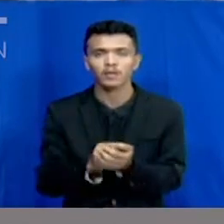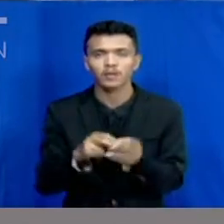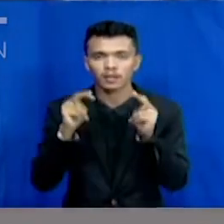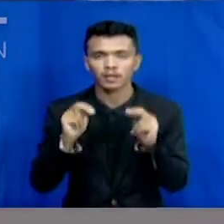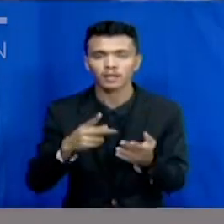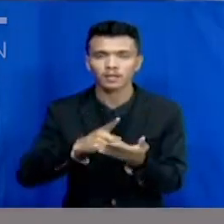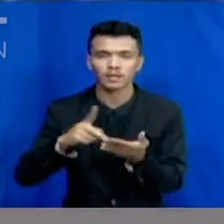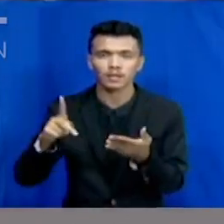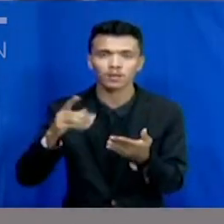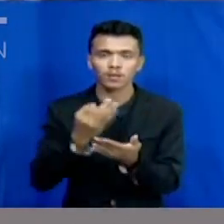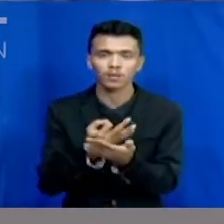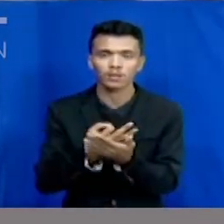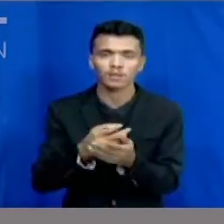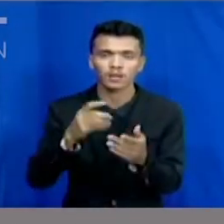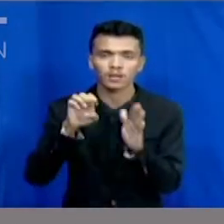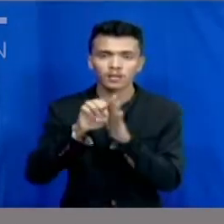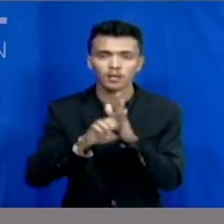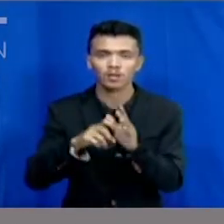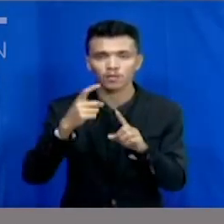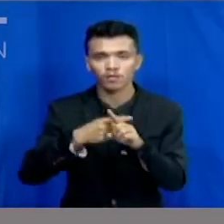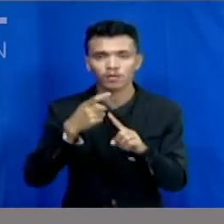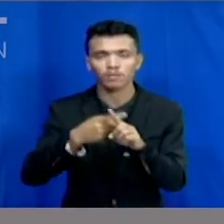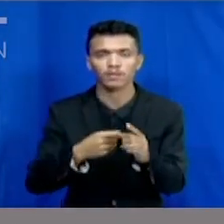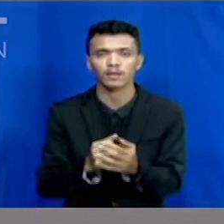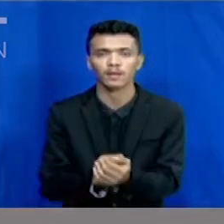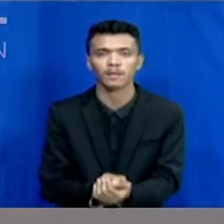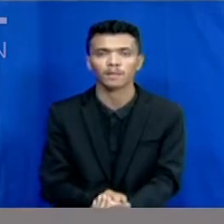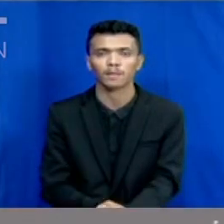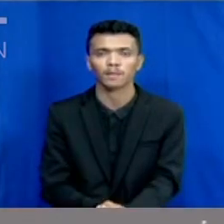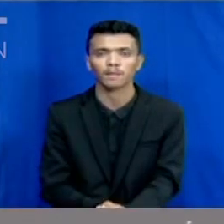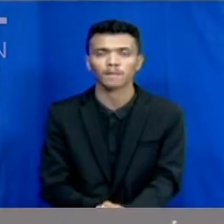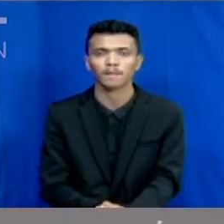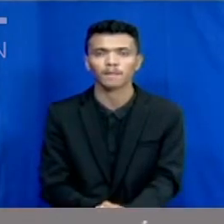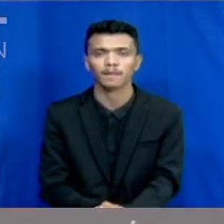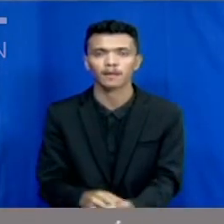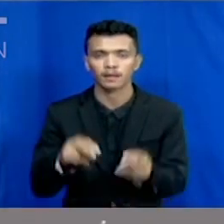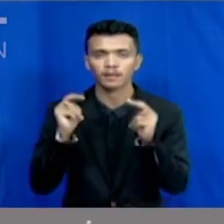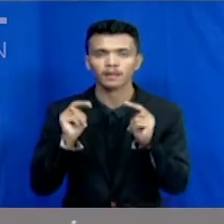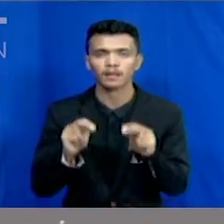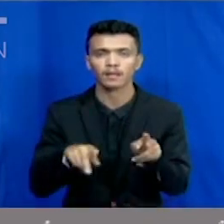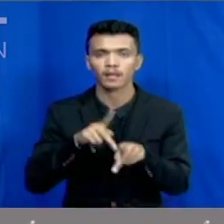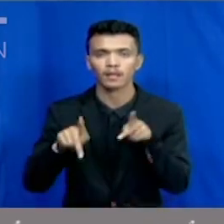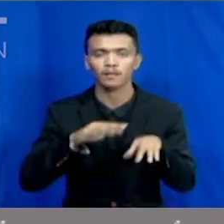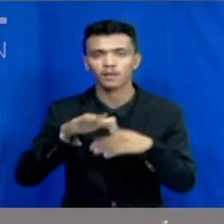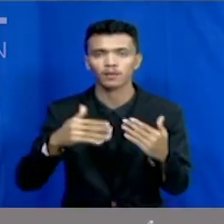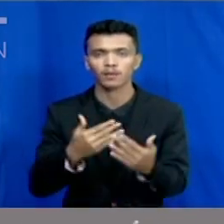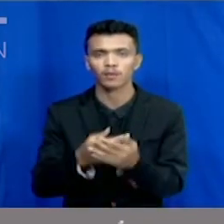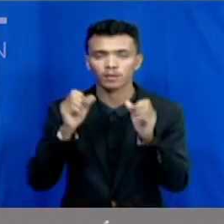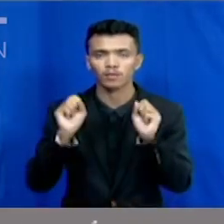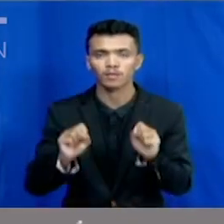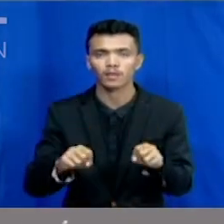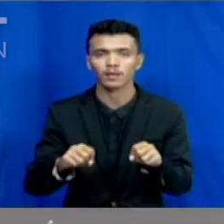se lutar sobre o Estado cada fulan. Oikusi é, ato identifica, erra contra o outro e a